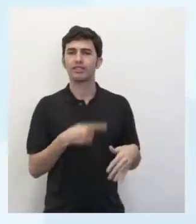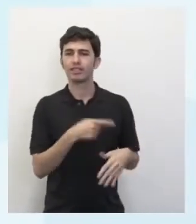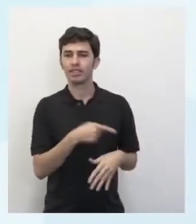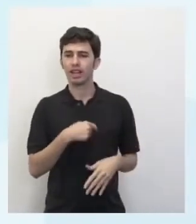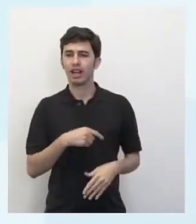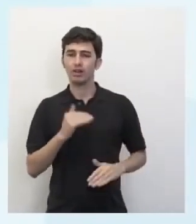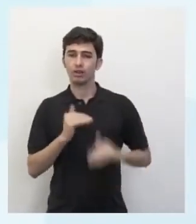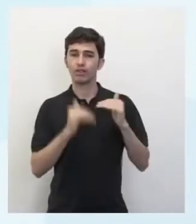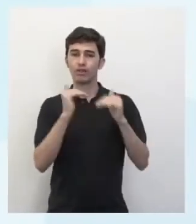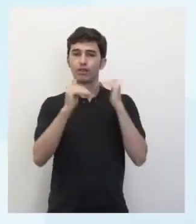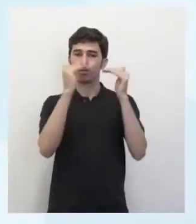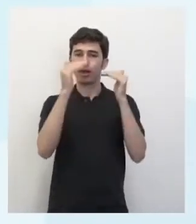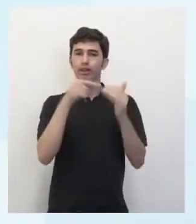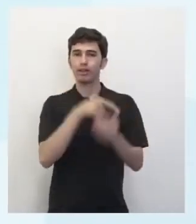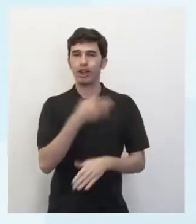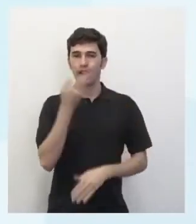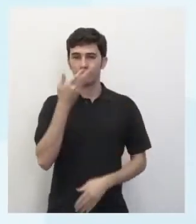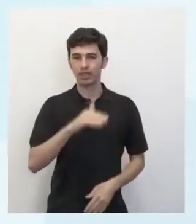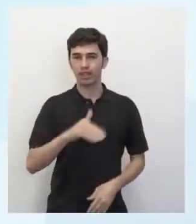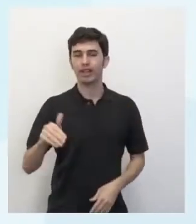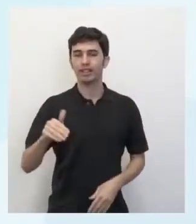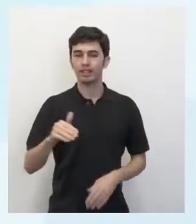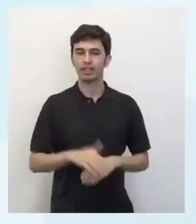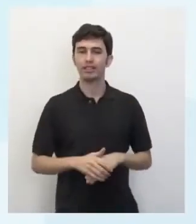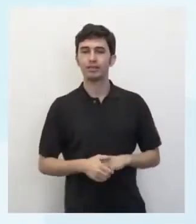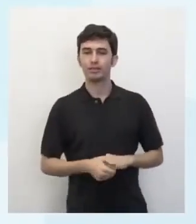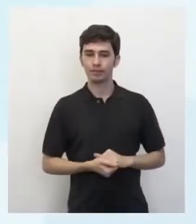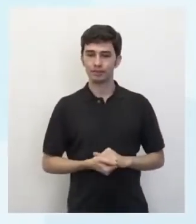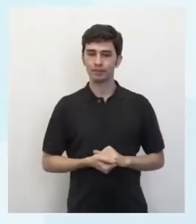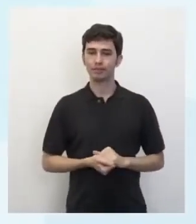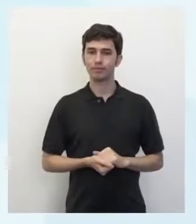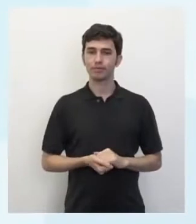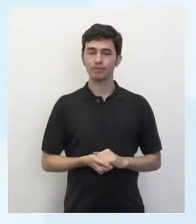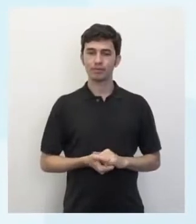o excesso de publicidade infantil pode contribuir